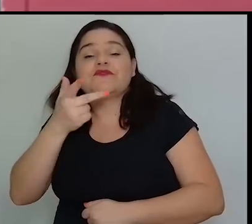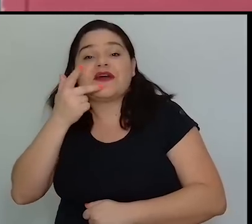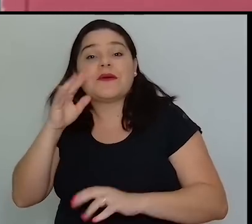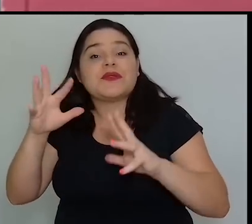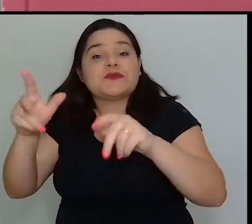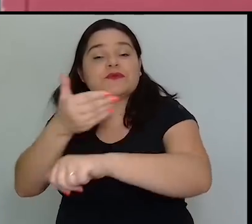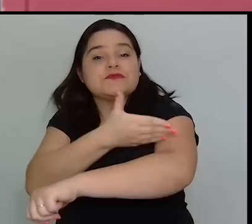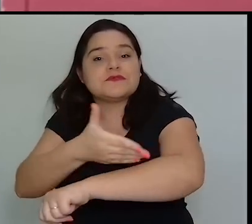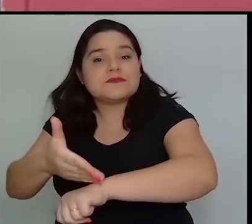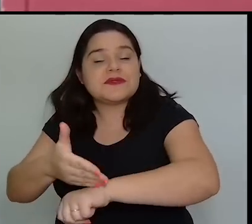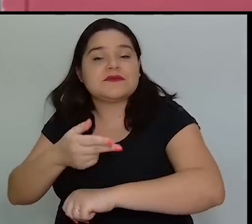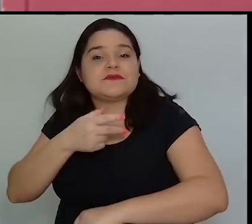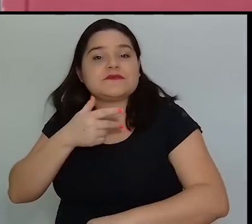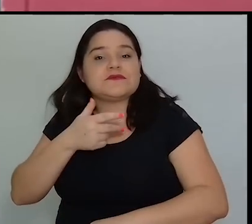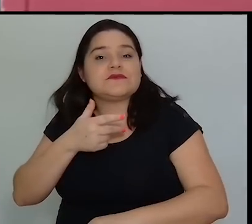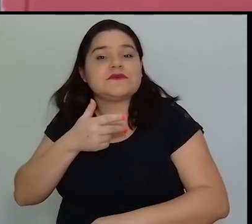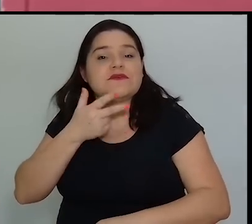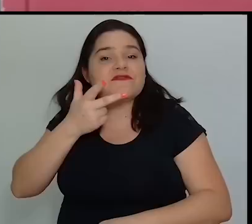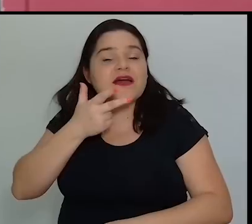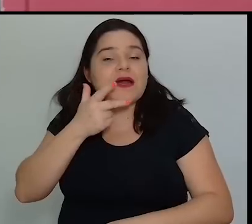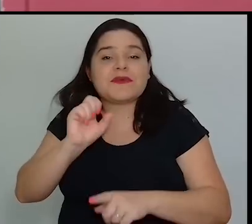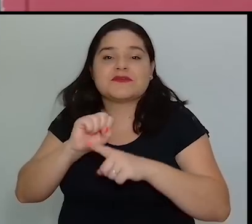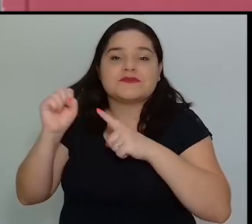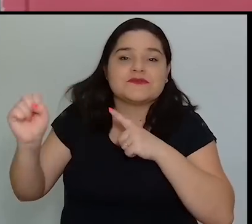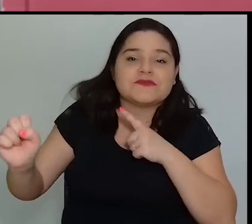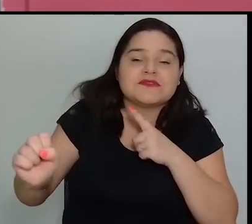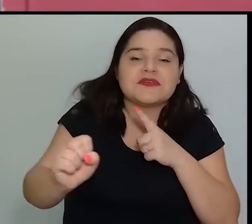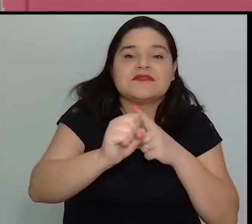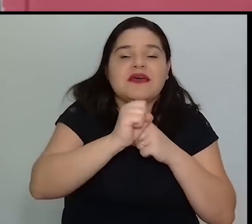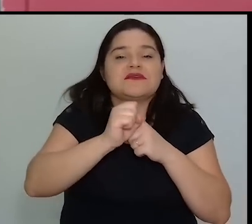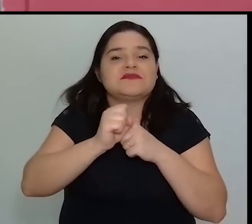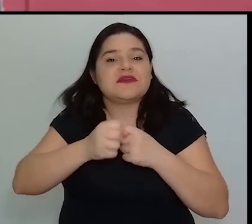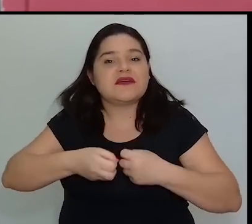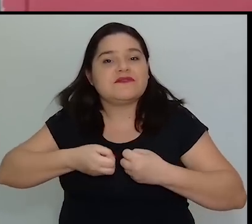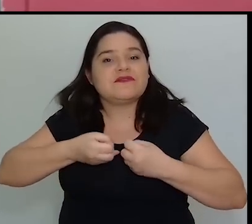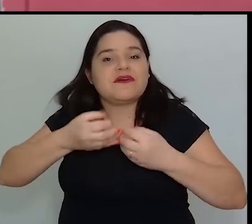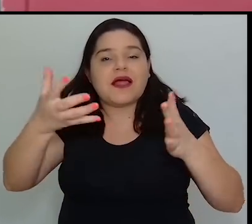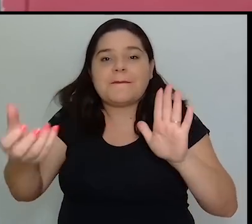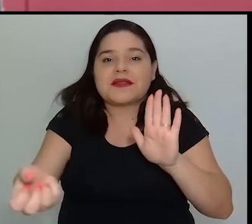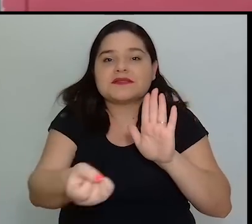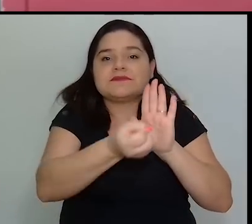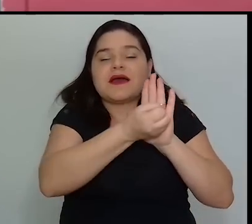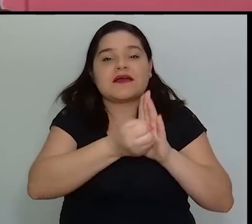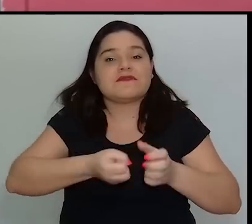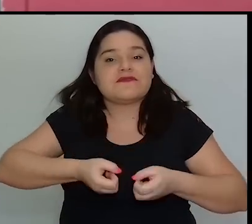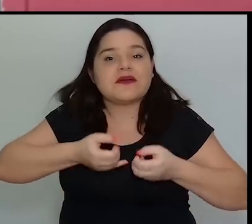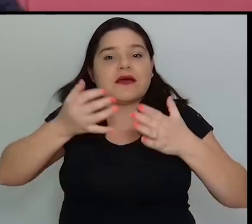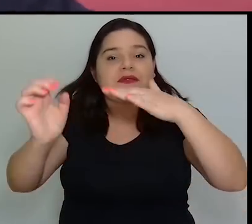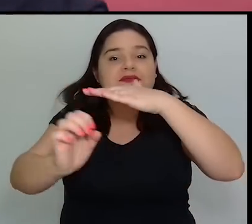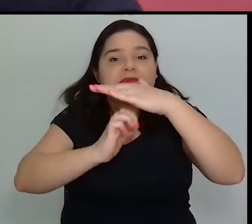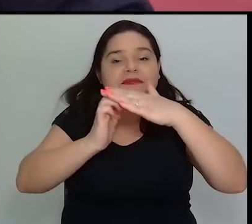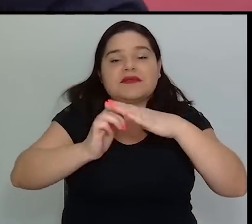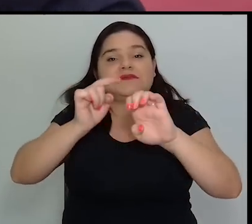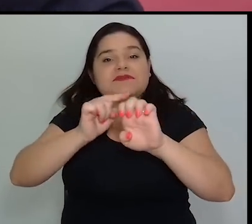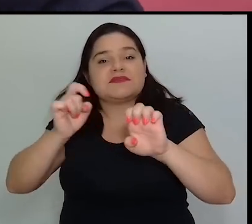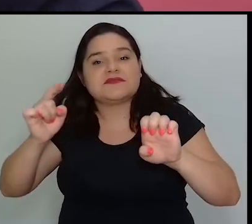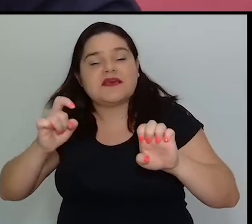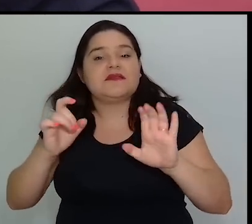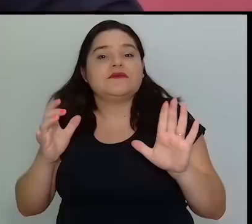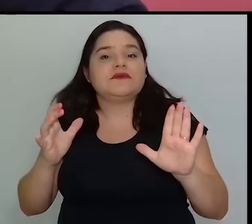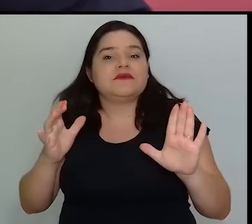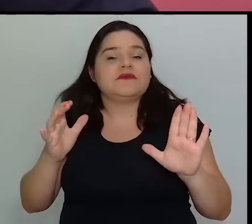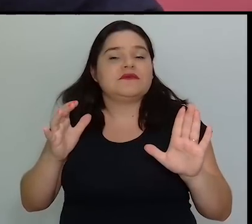para a sociedade para as marcas para as empresas para os empresários é